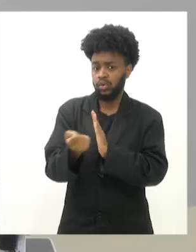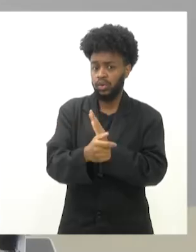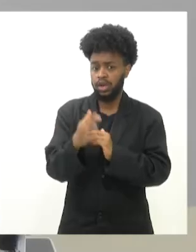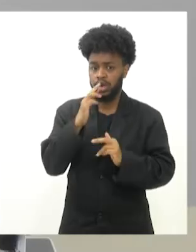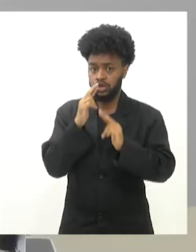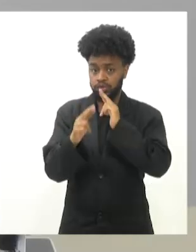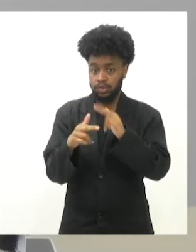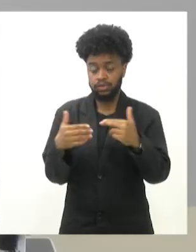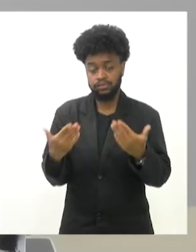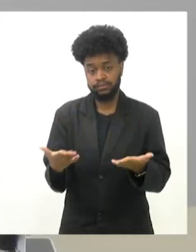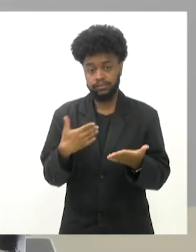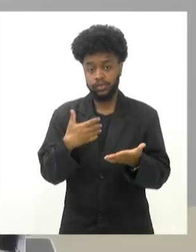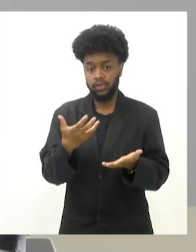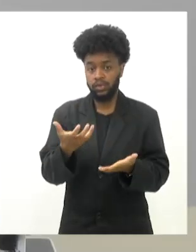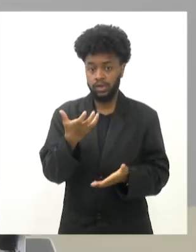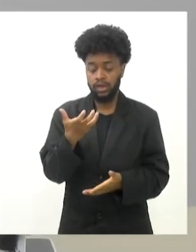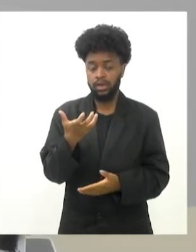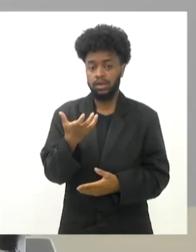queria deixar aqui